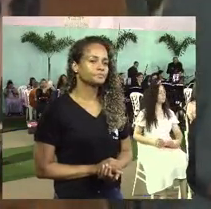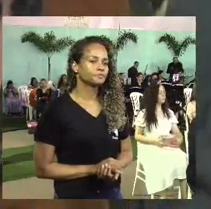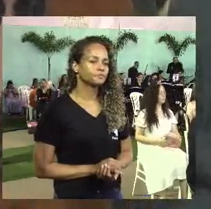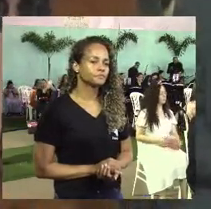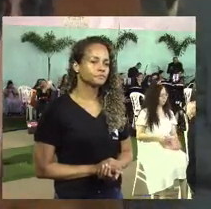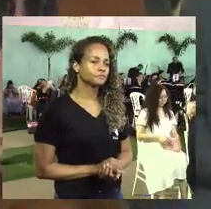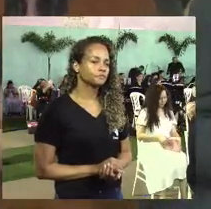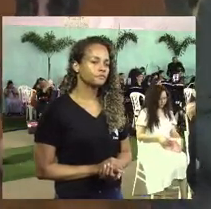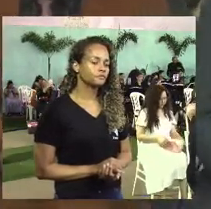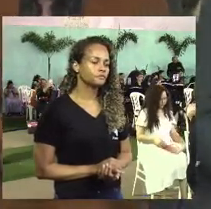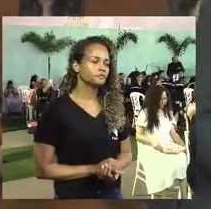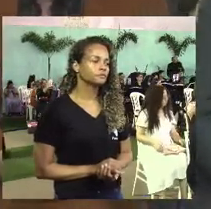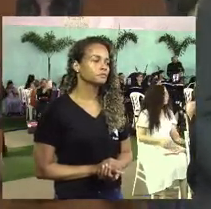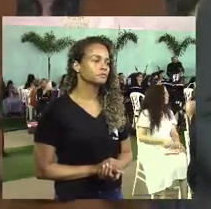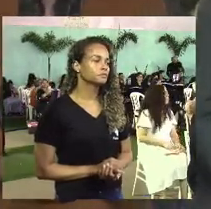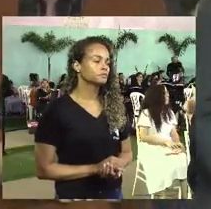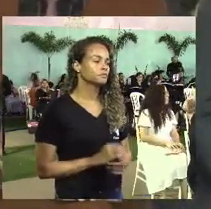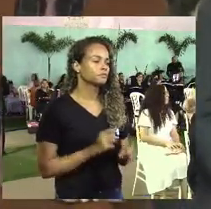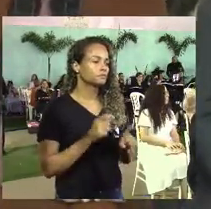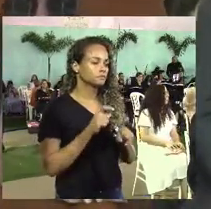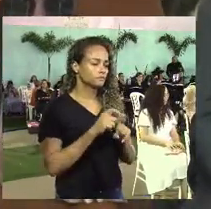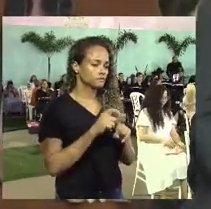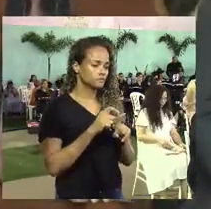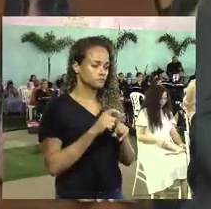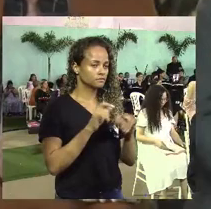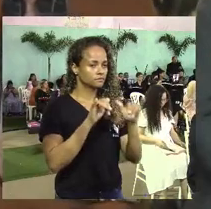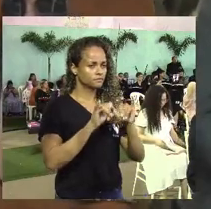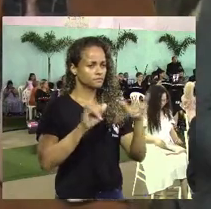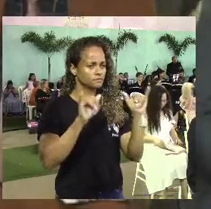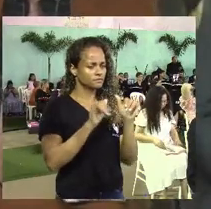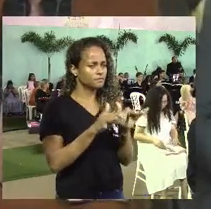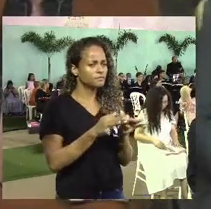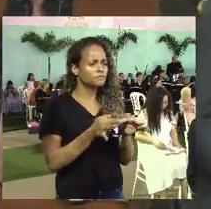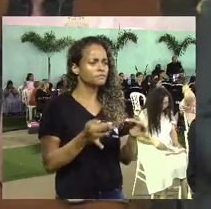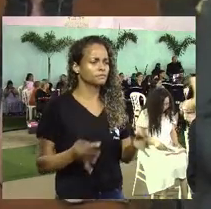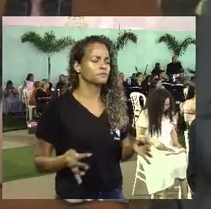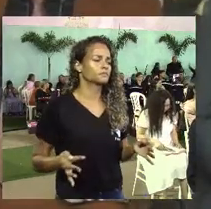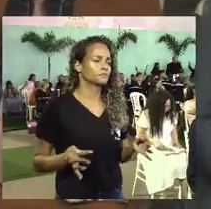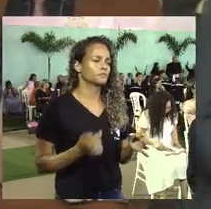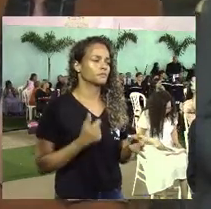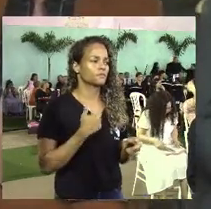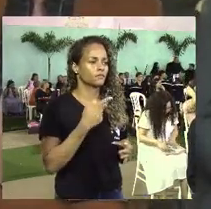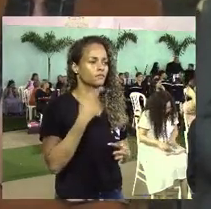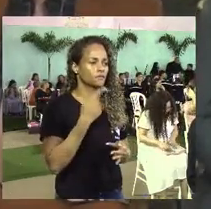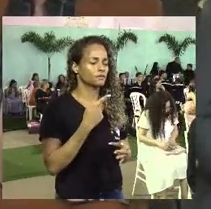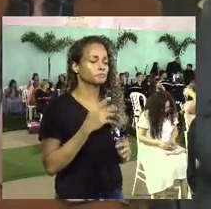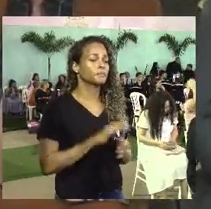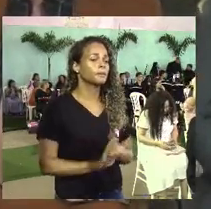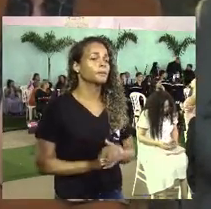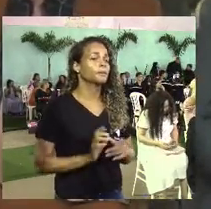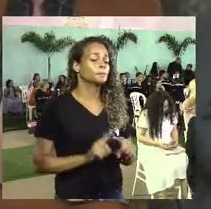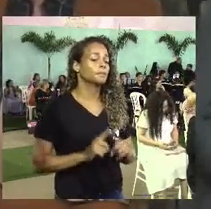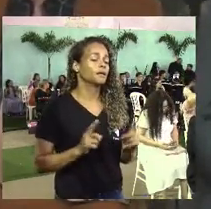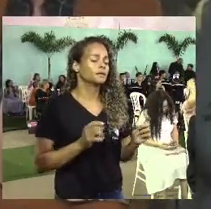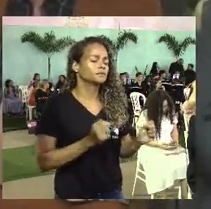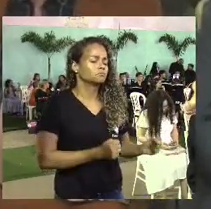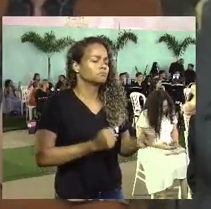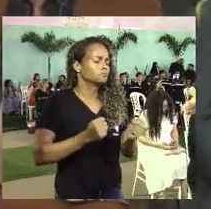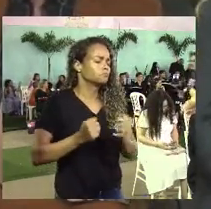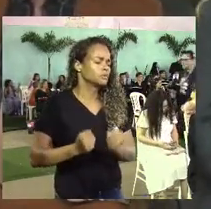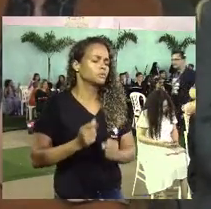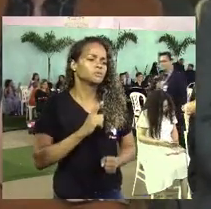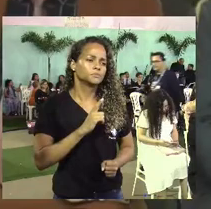a incomparável Mensagem da Cruz a mensagem mais simples mas a mais poderosa